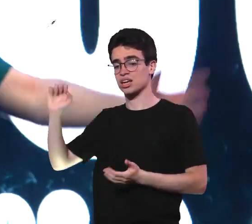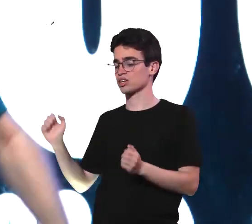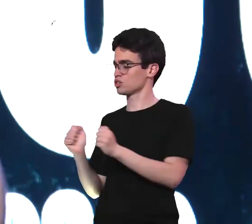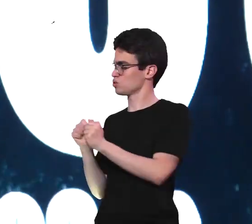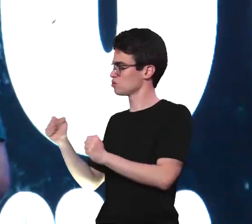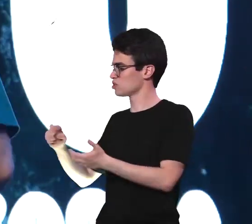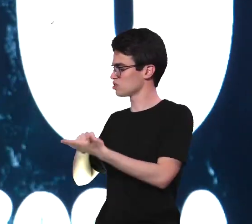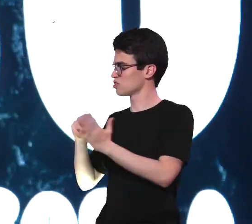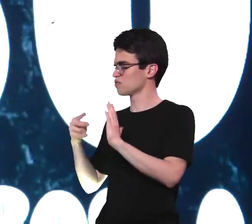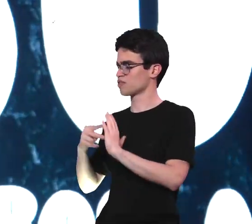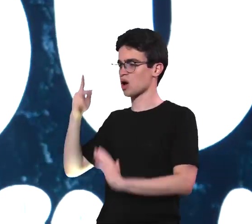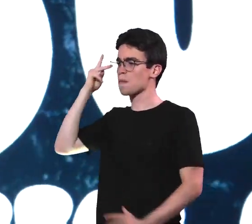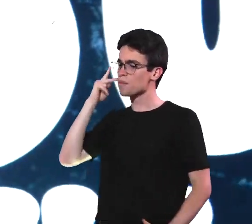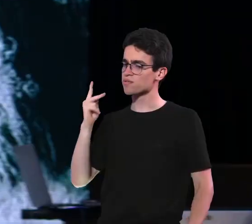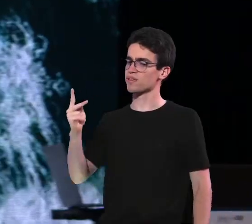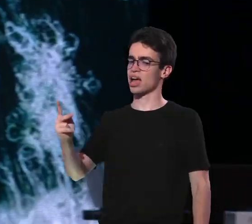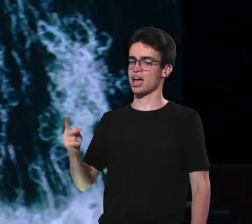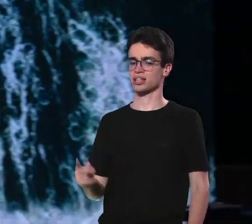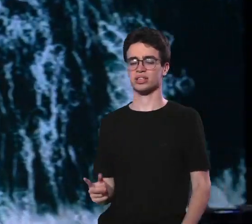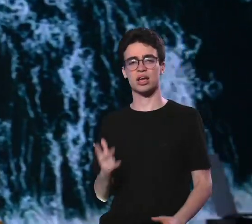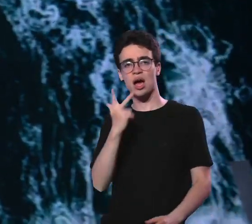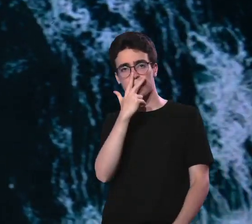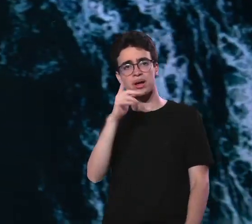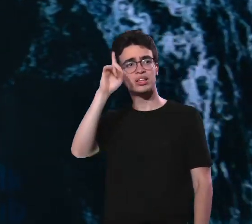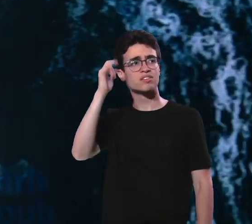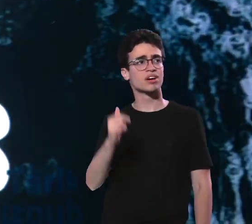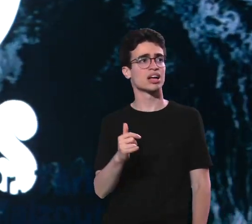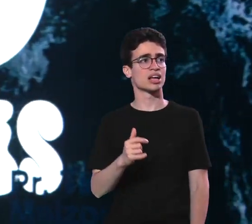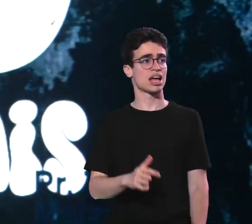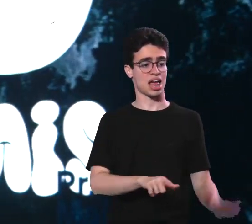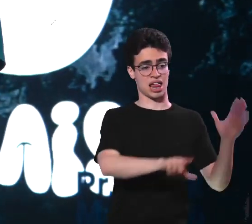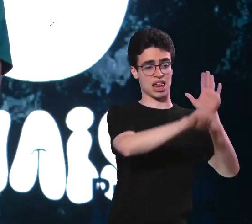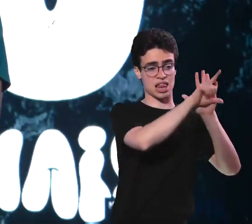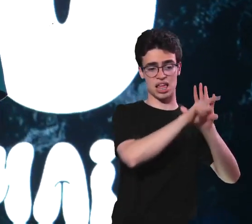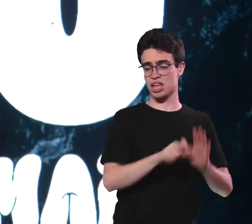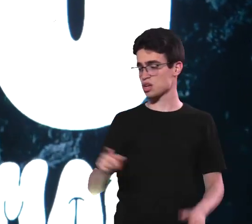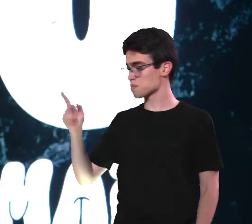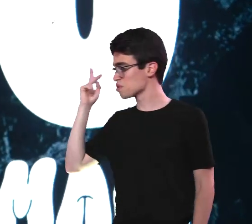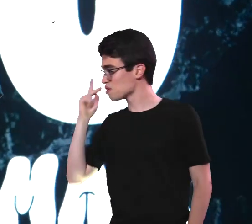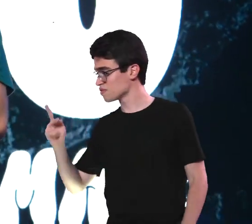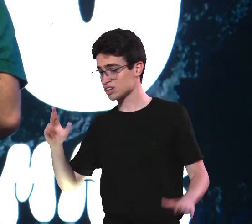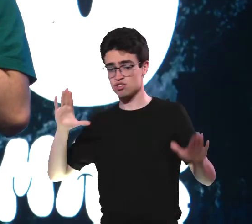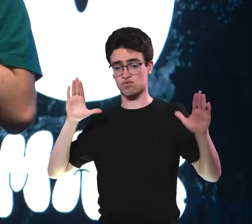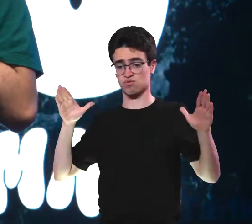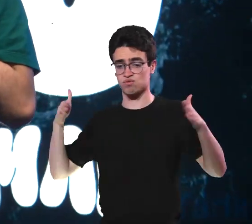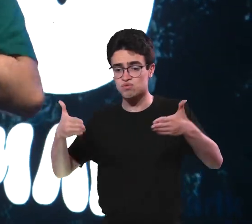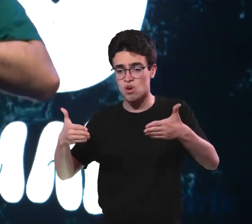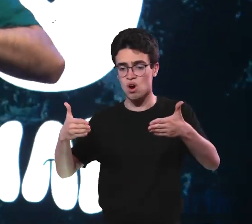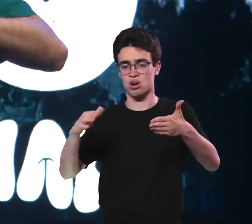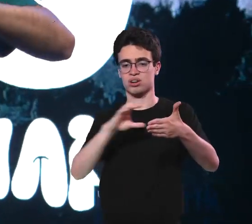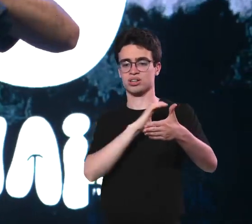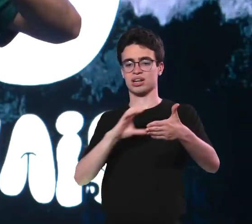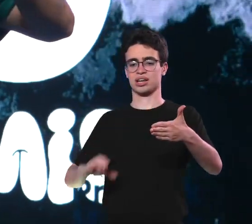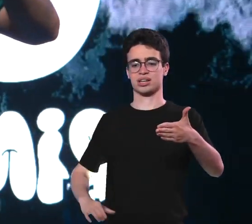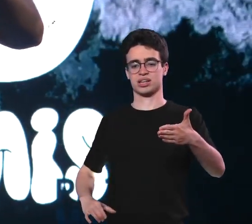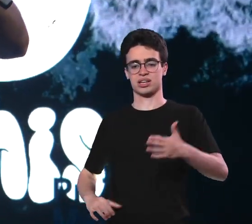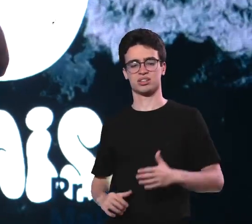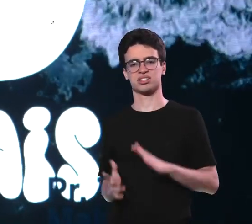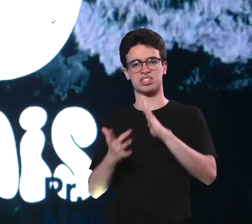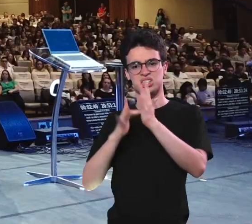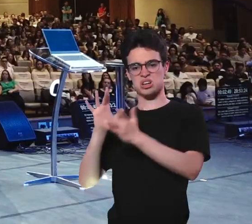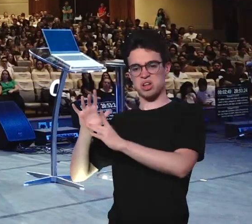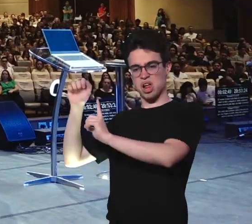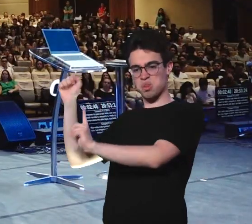os profetas. Era como se Deus estivesse falando, a lei e os profetas apontam para Cristo. E ele aparece em